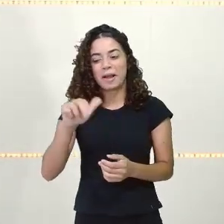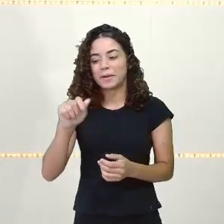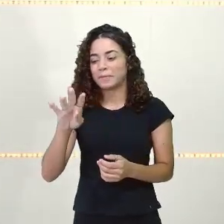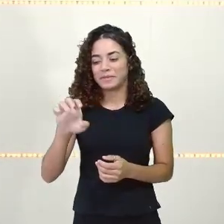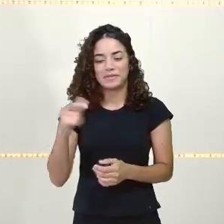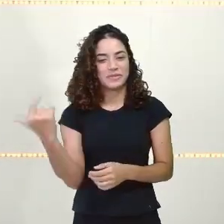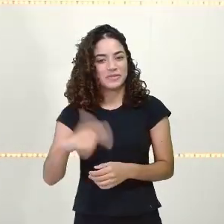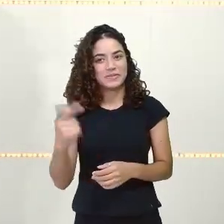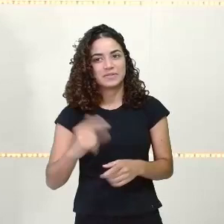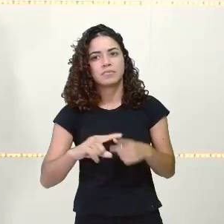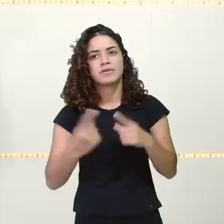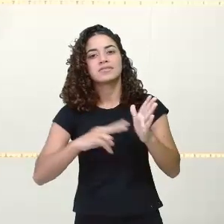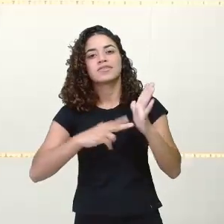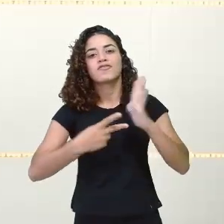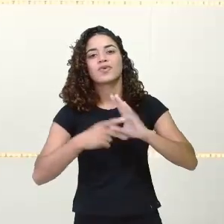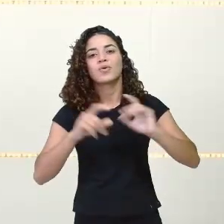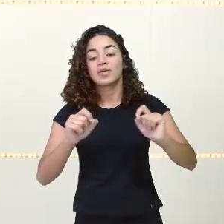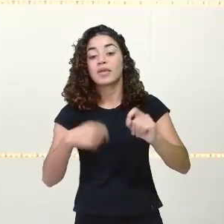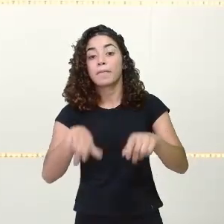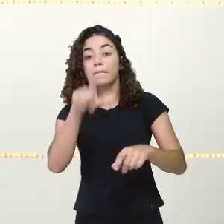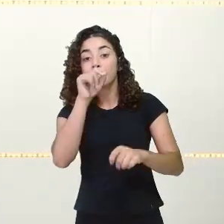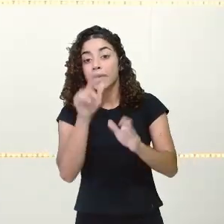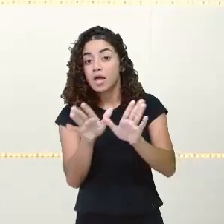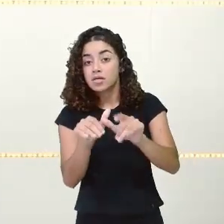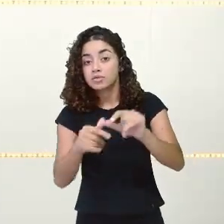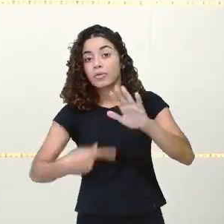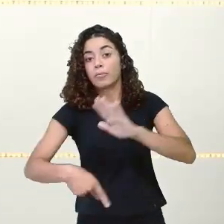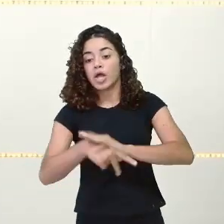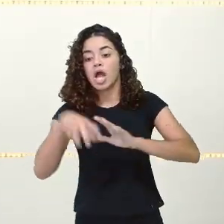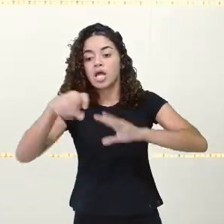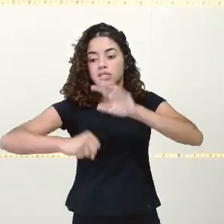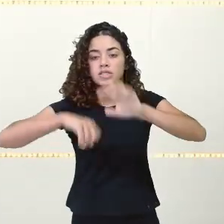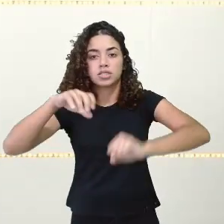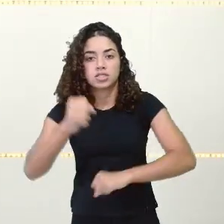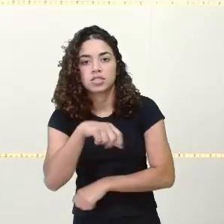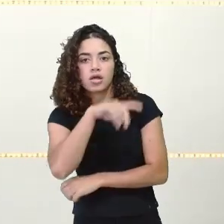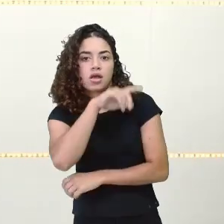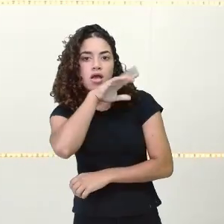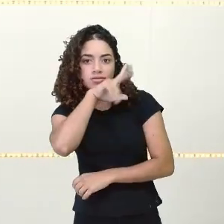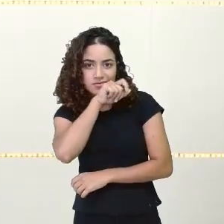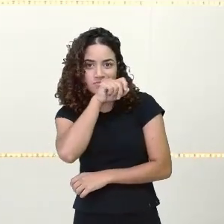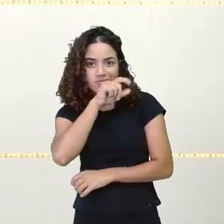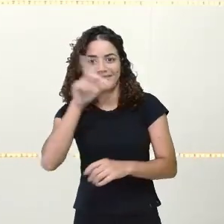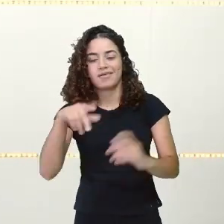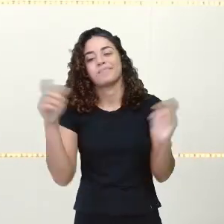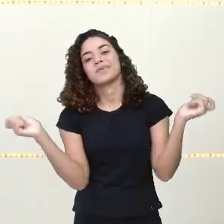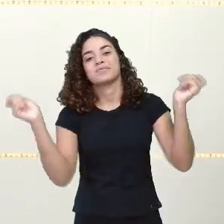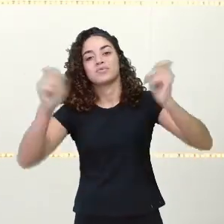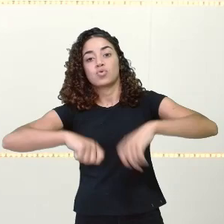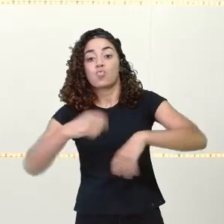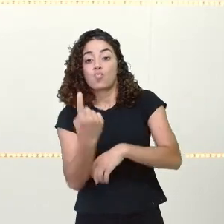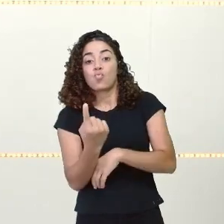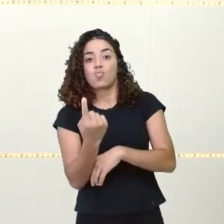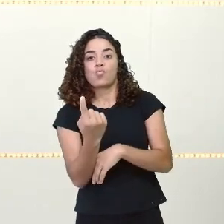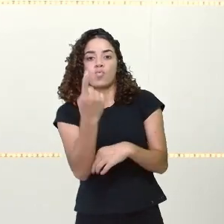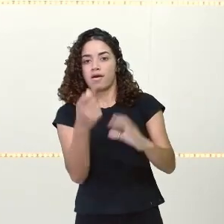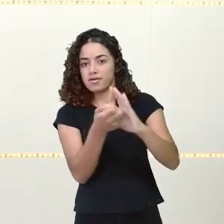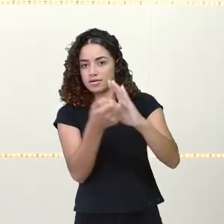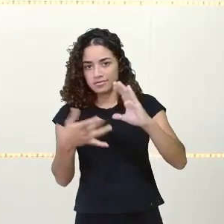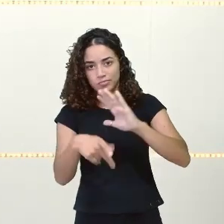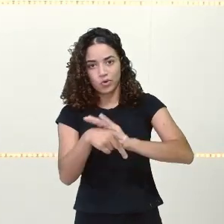isso? Pássaro caçador. É uma das possibilidades do nome dele,